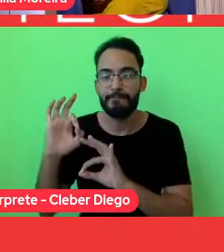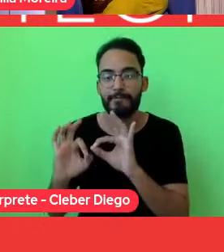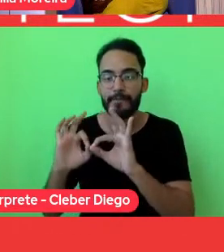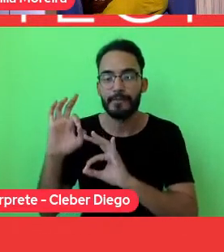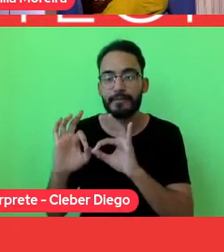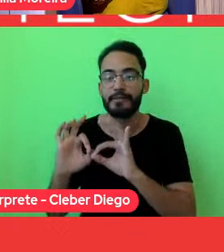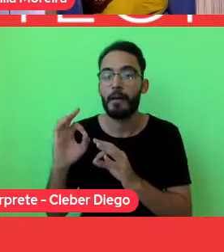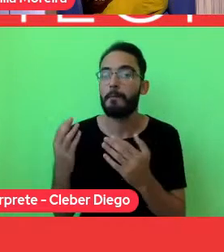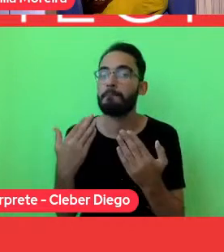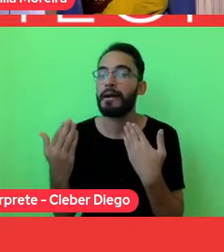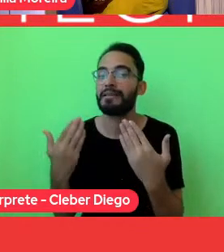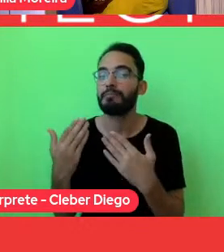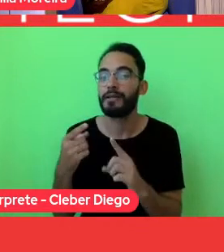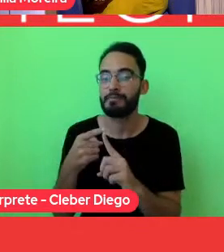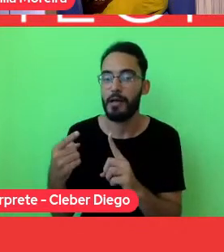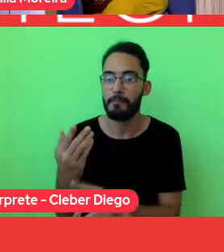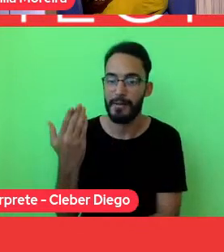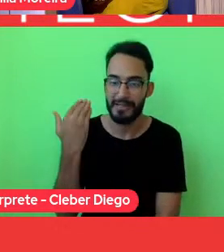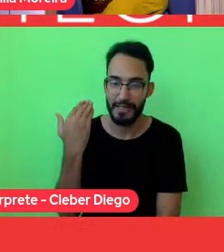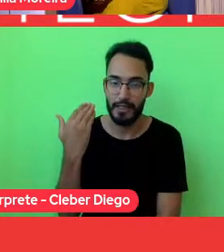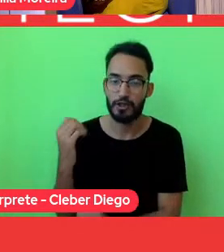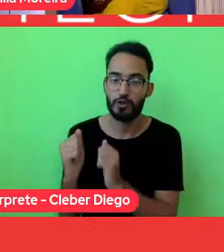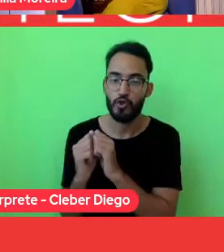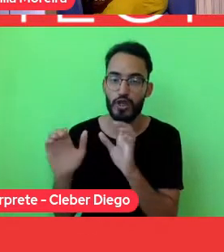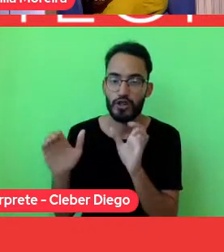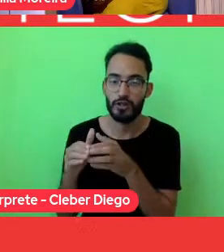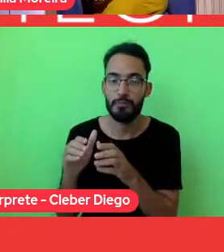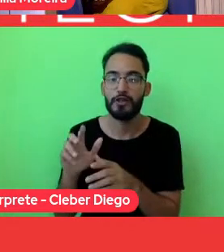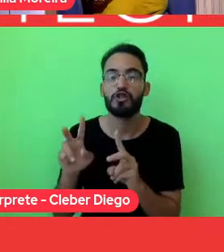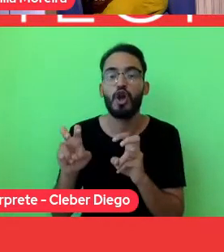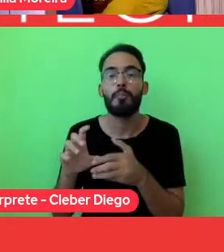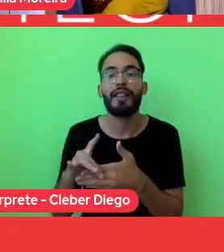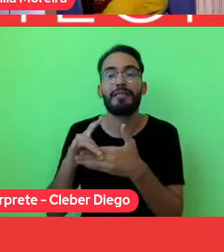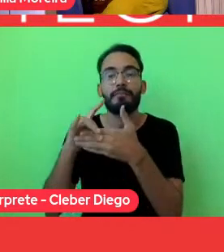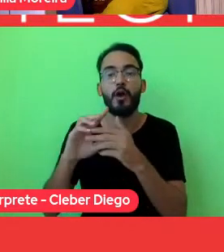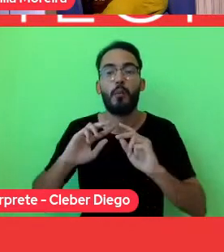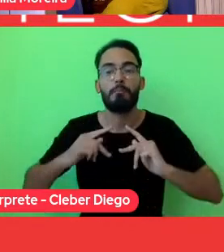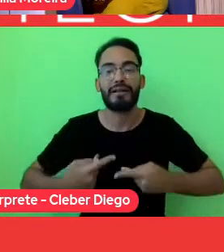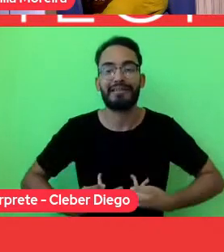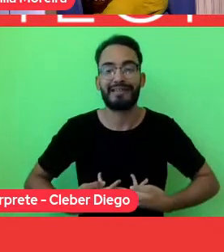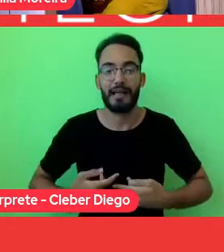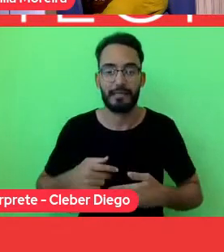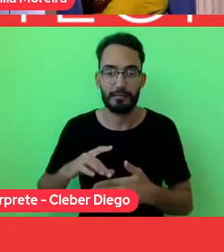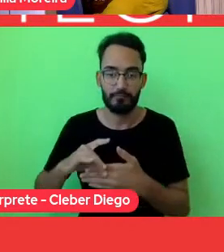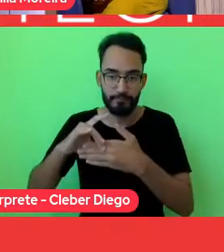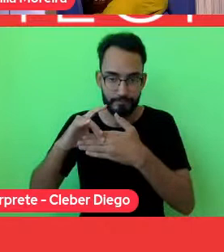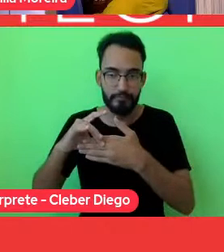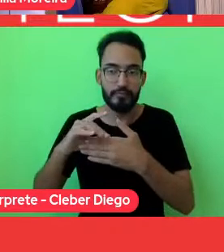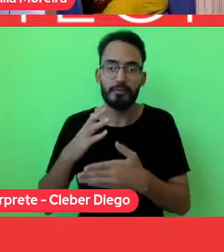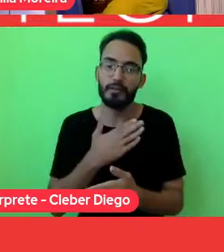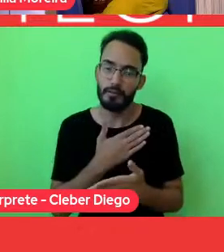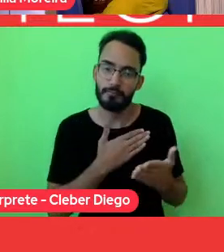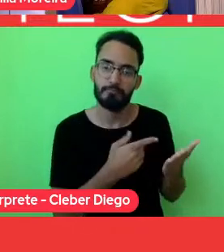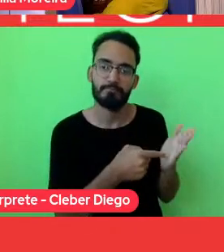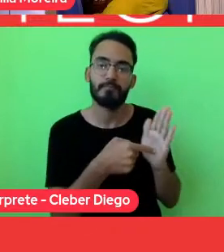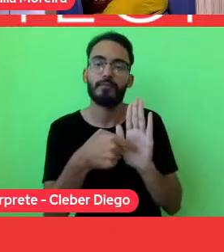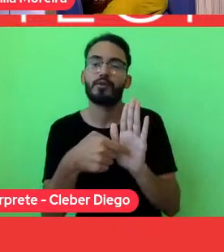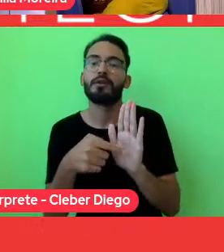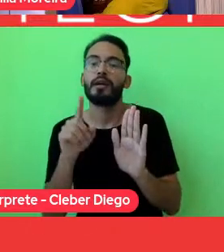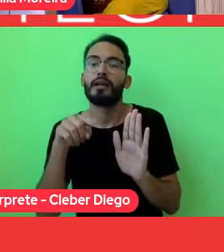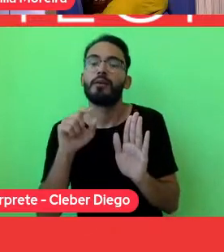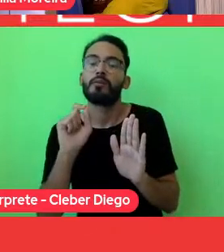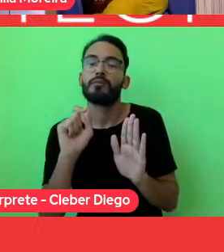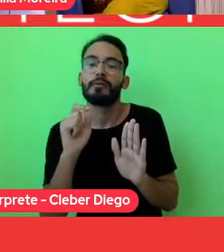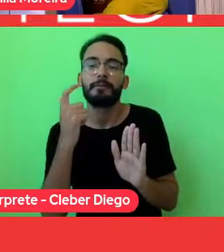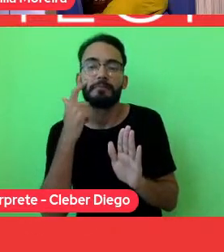Eu fiz um bate-papo semana passada com o meu time sobre liderança humanizada, e eu trouxe muito essa analogia, que é uma espécie